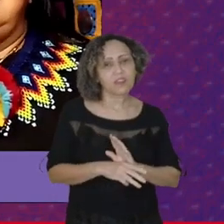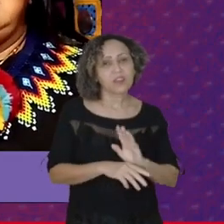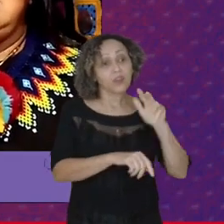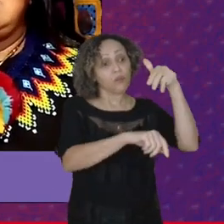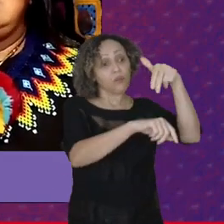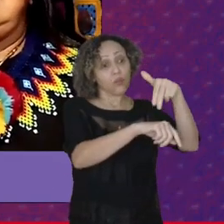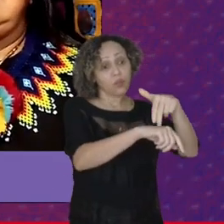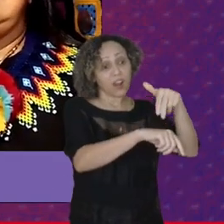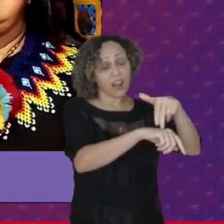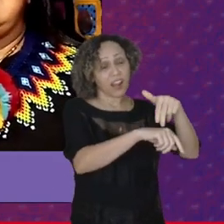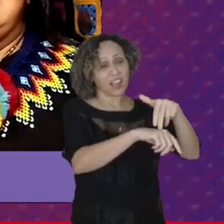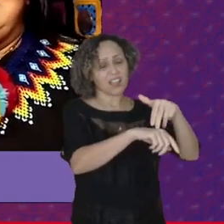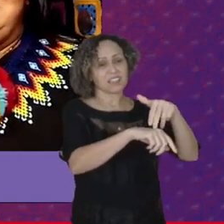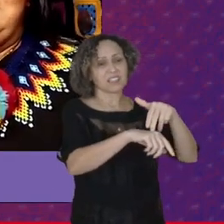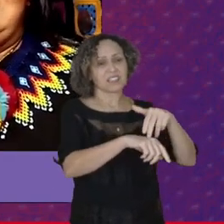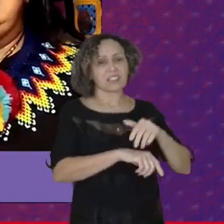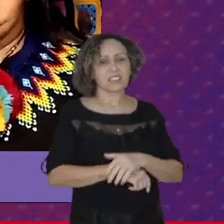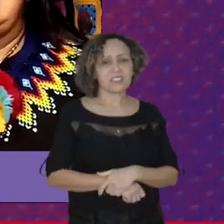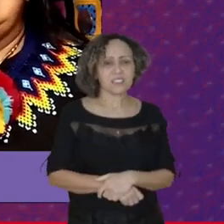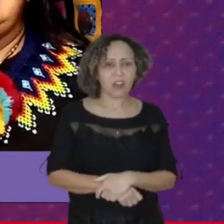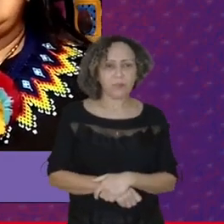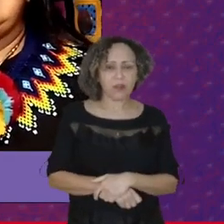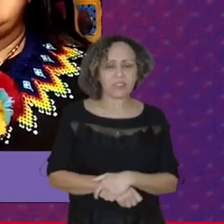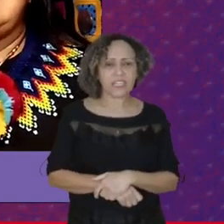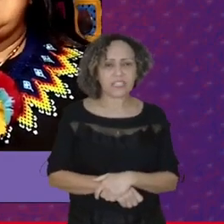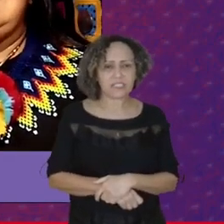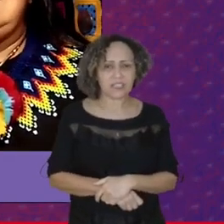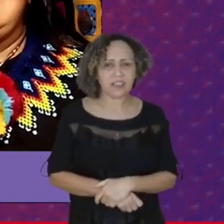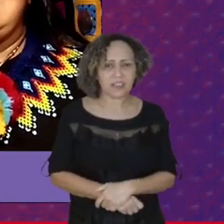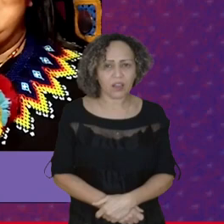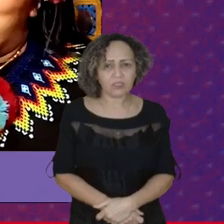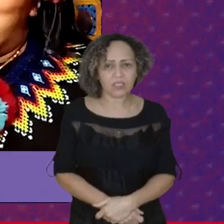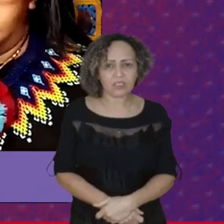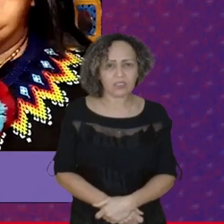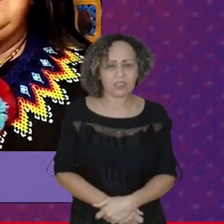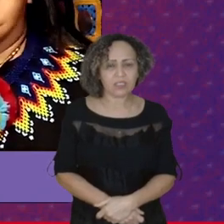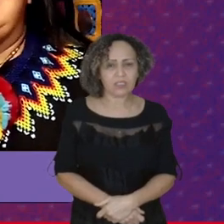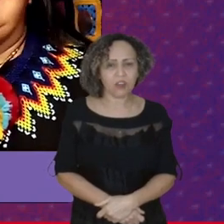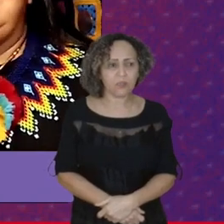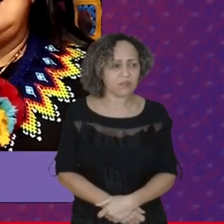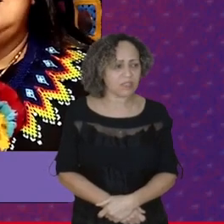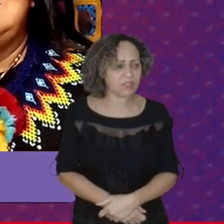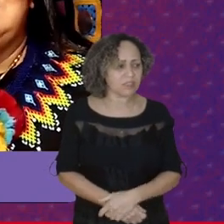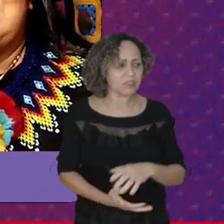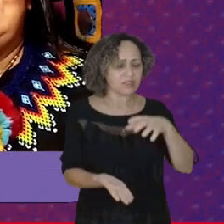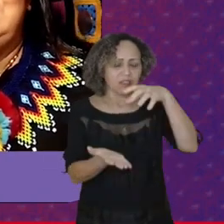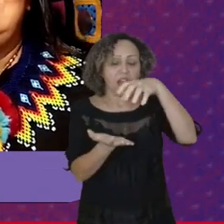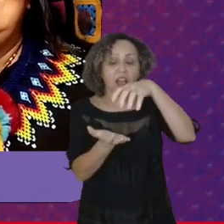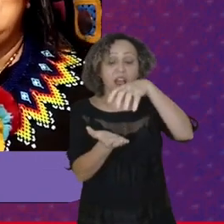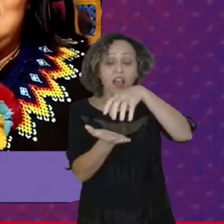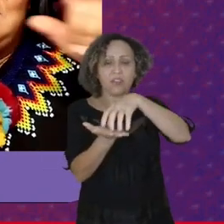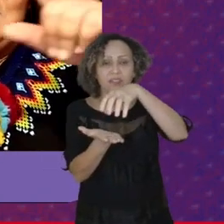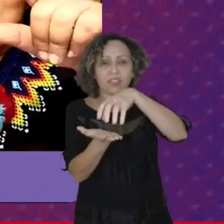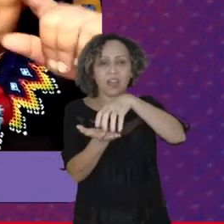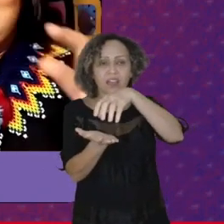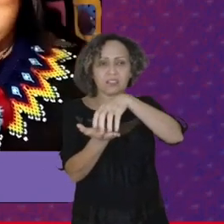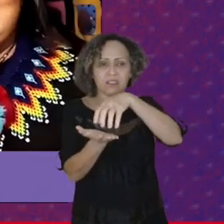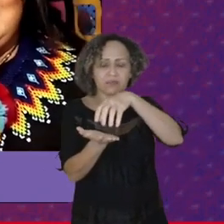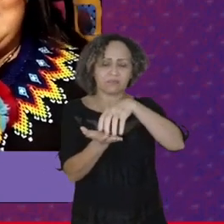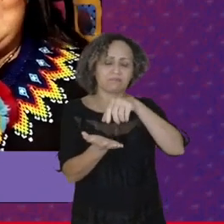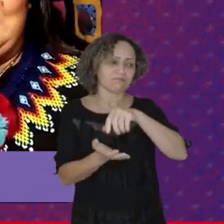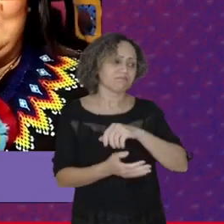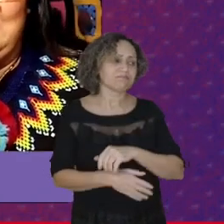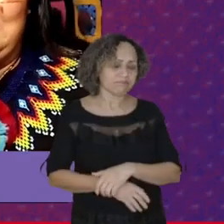isso. Bem-vindas, companheiras. Vamos dar as mãos umas às outras, porque eu não quero ficar andando só, não. Eu